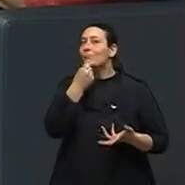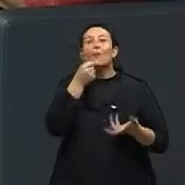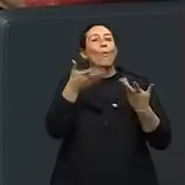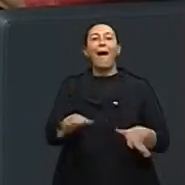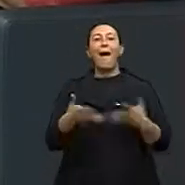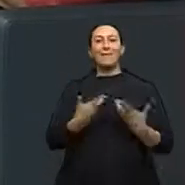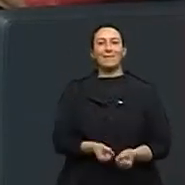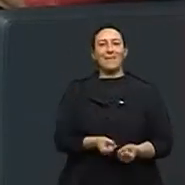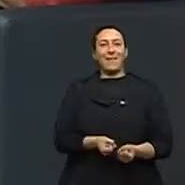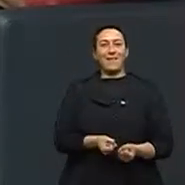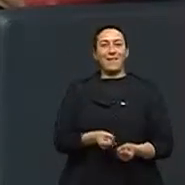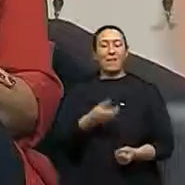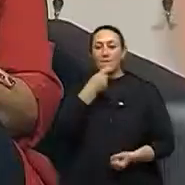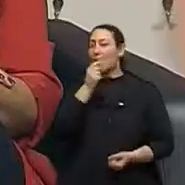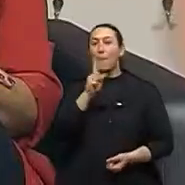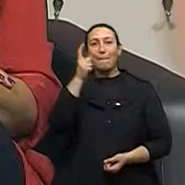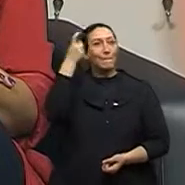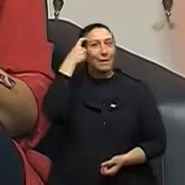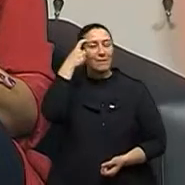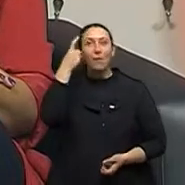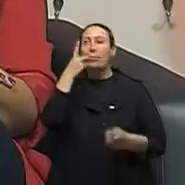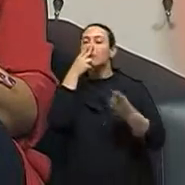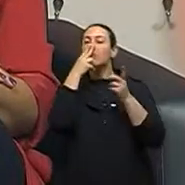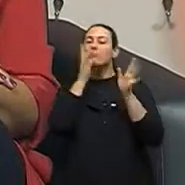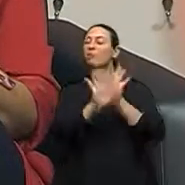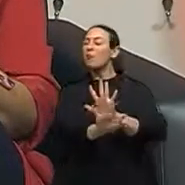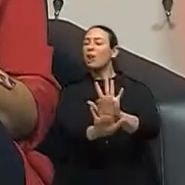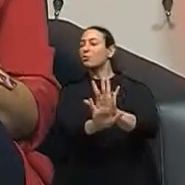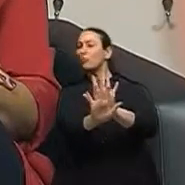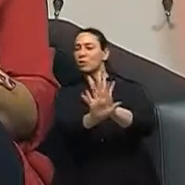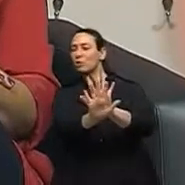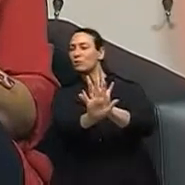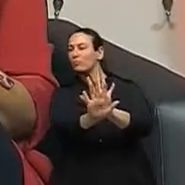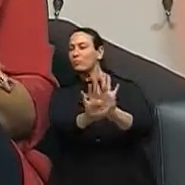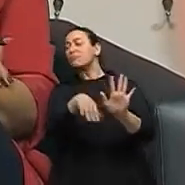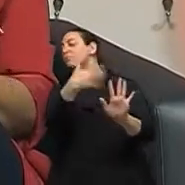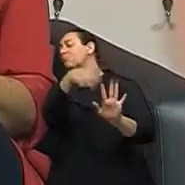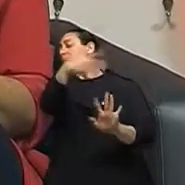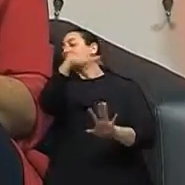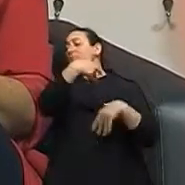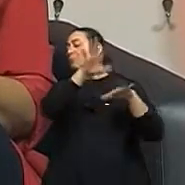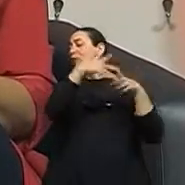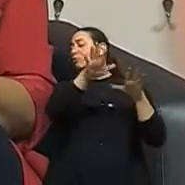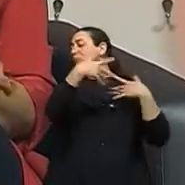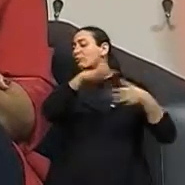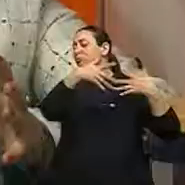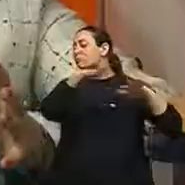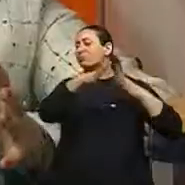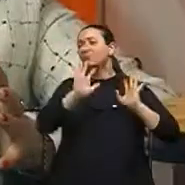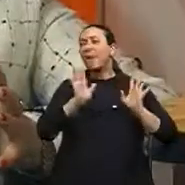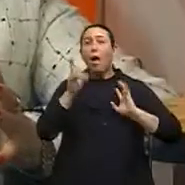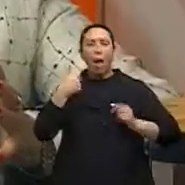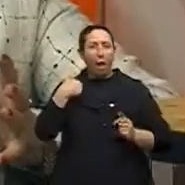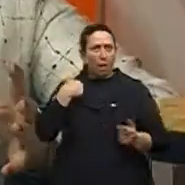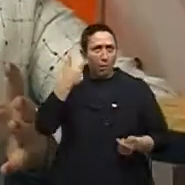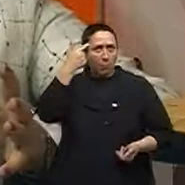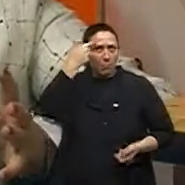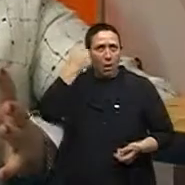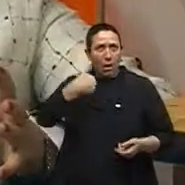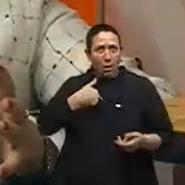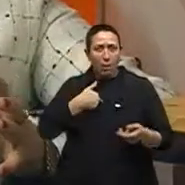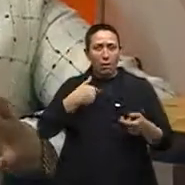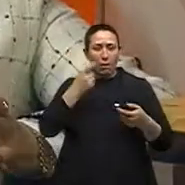consigo Claro e não pensar é deixar a coisa andar a vida vai me levando a vida me leva e eu vou